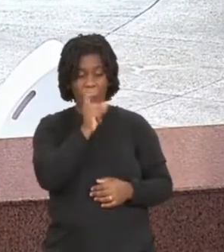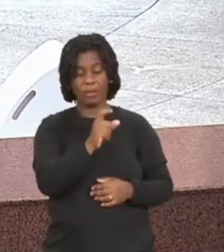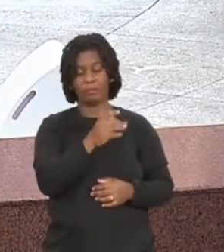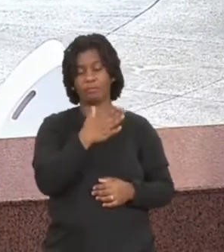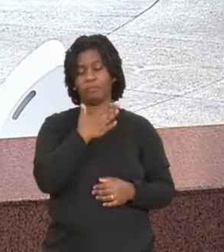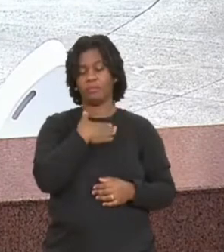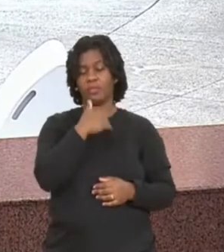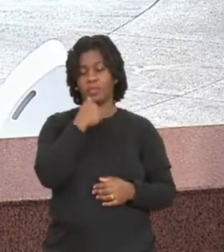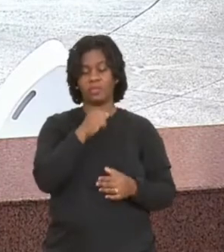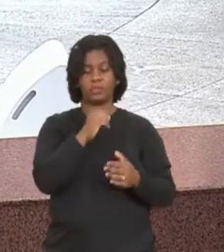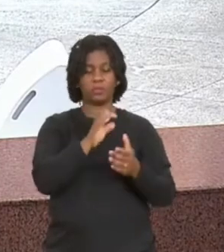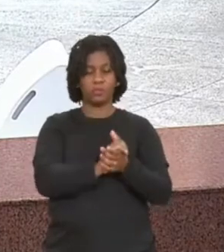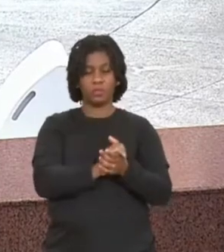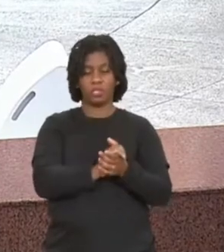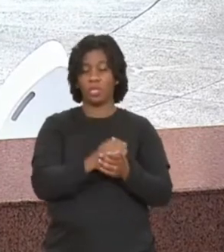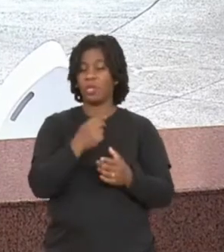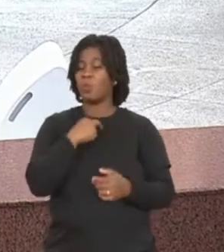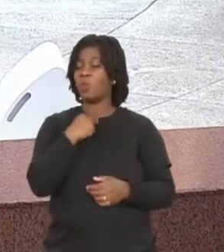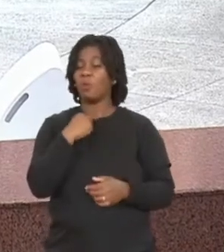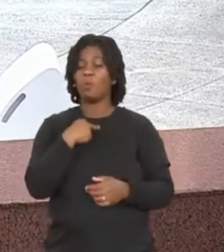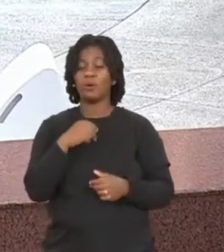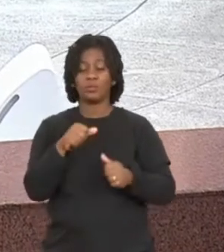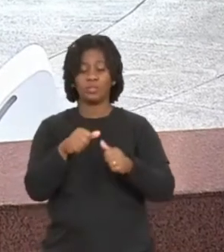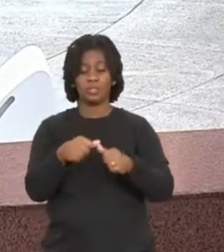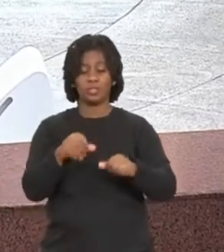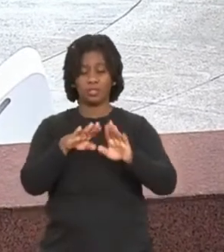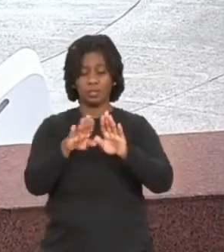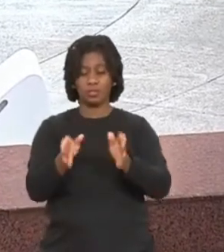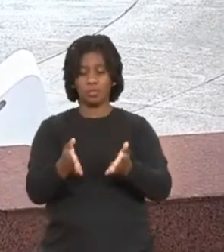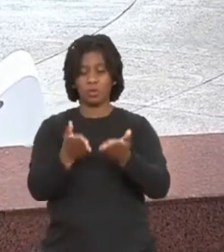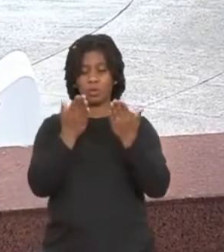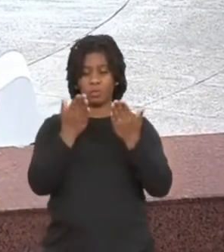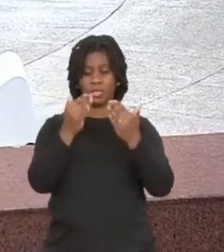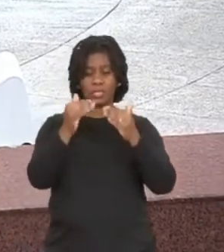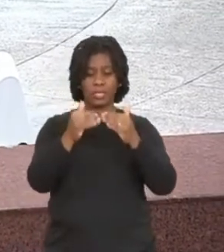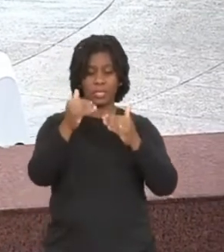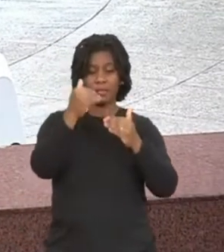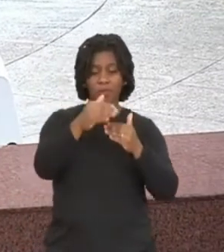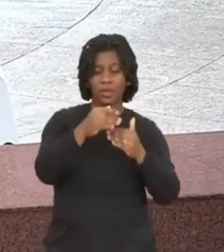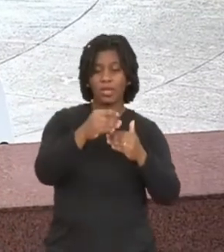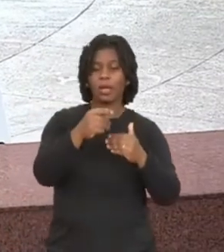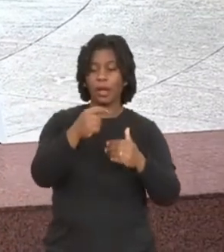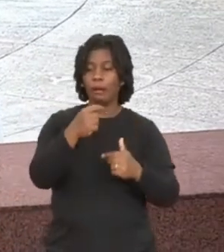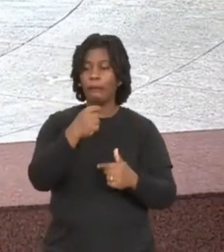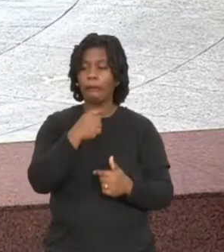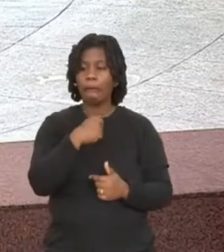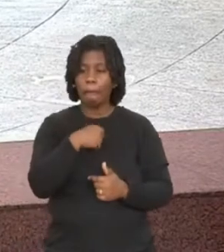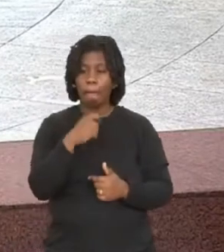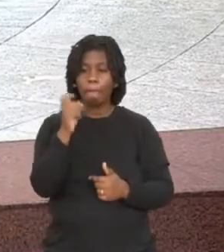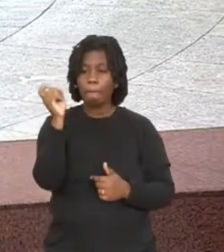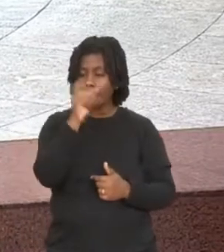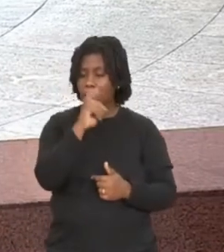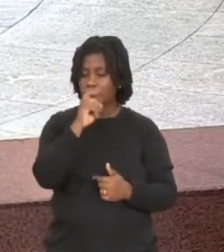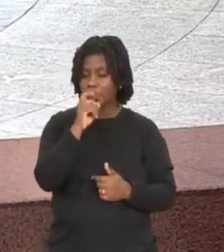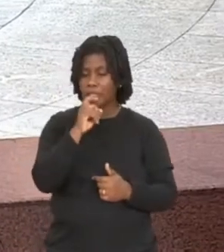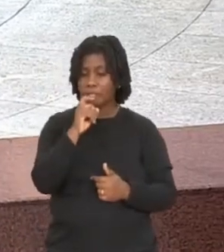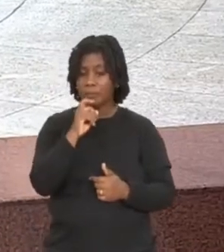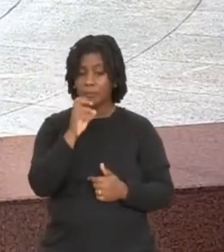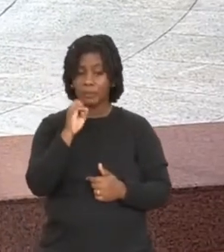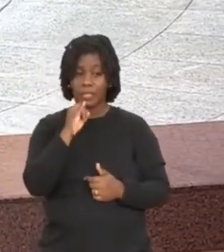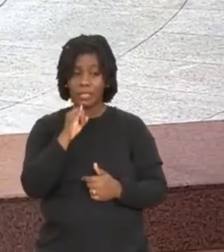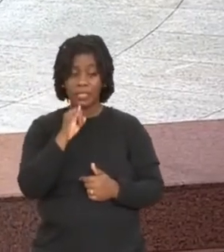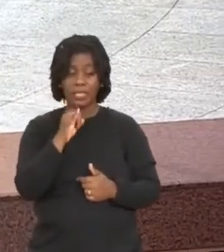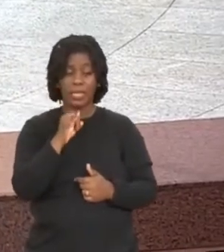Eu não posso estar no altar se lá fora eu minto, se a minha vida é falar meias